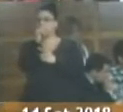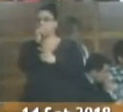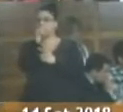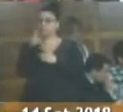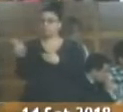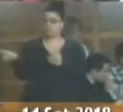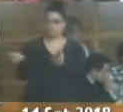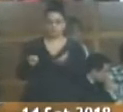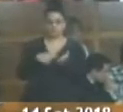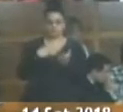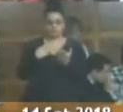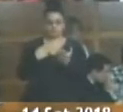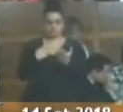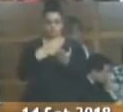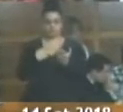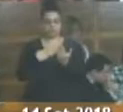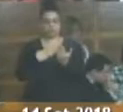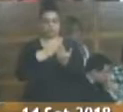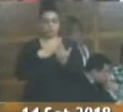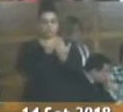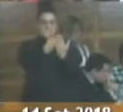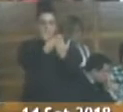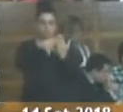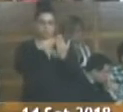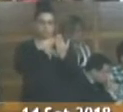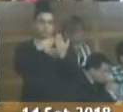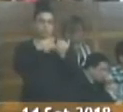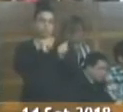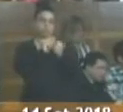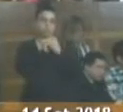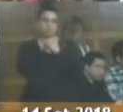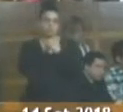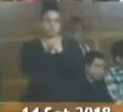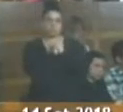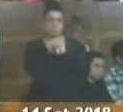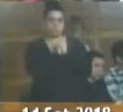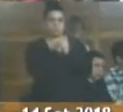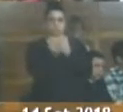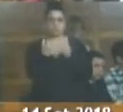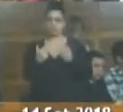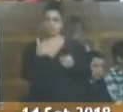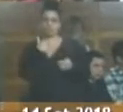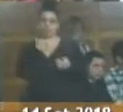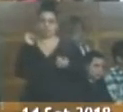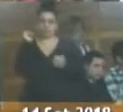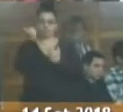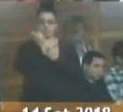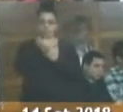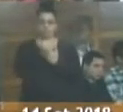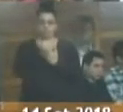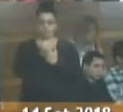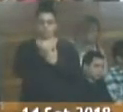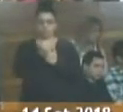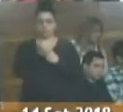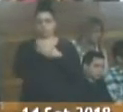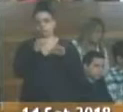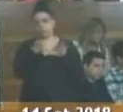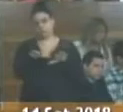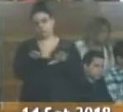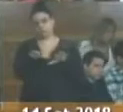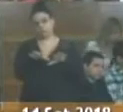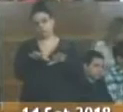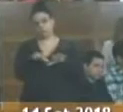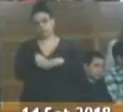mandou uma carta dizendo que não poderia vir, mas mandou